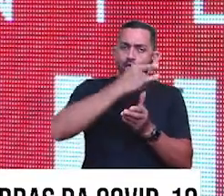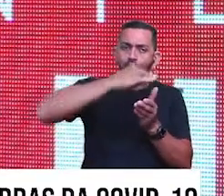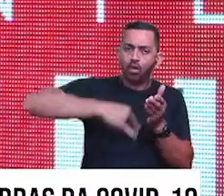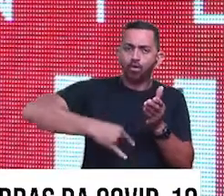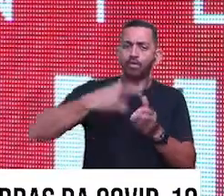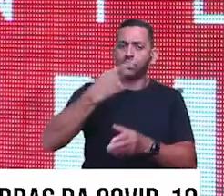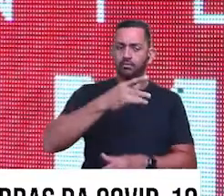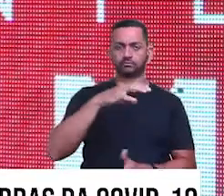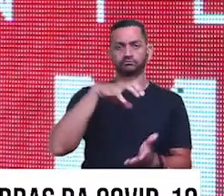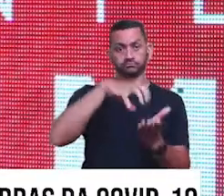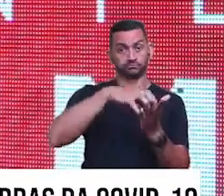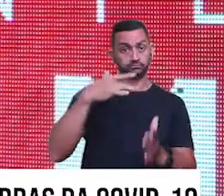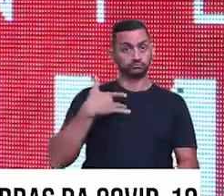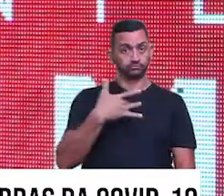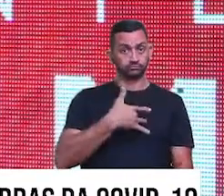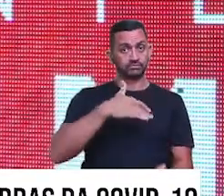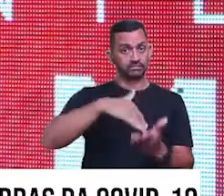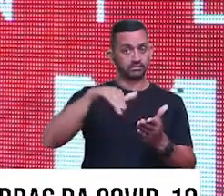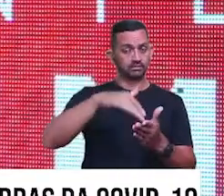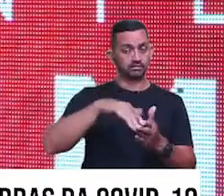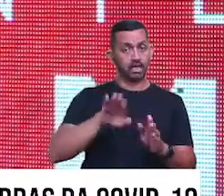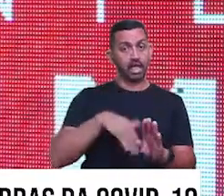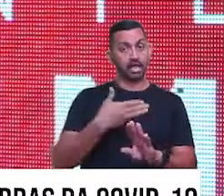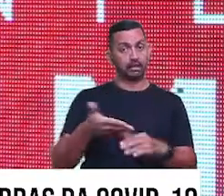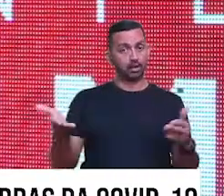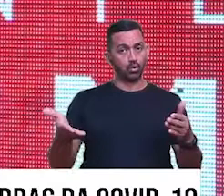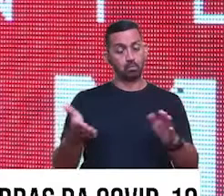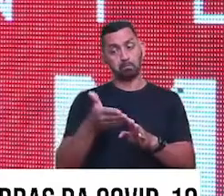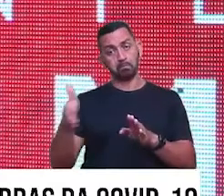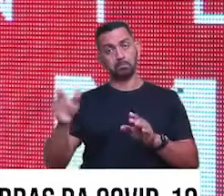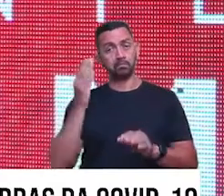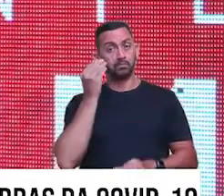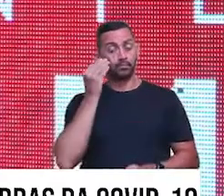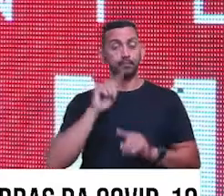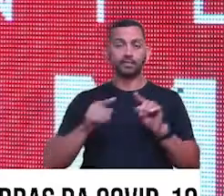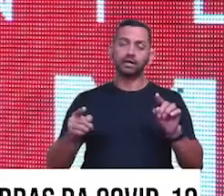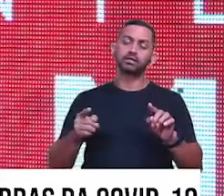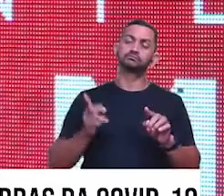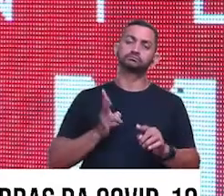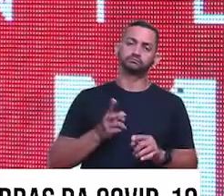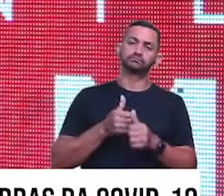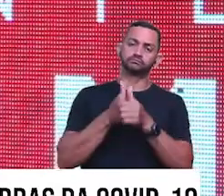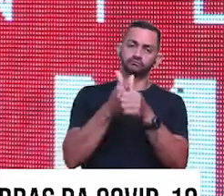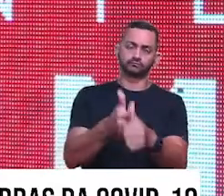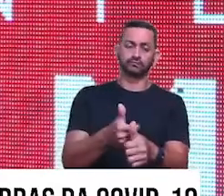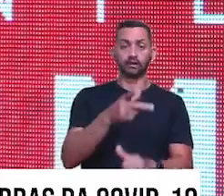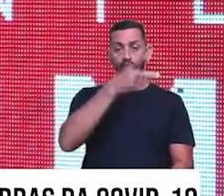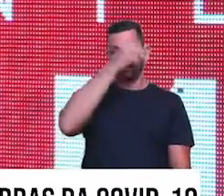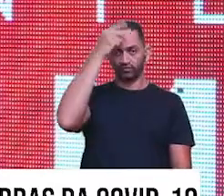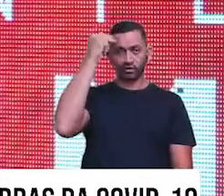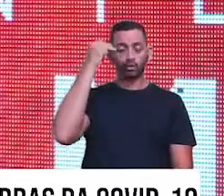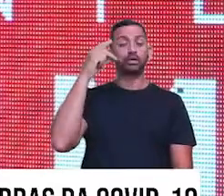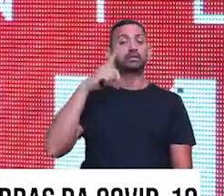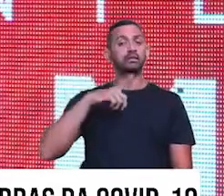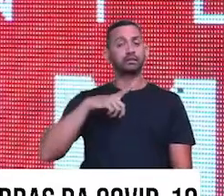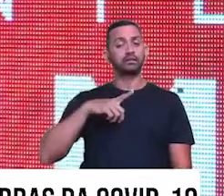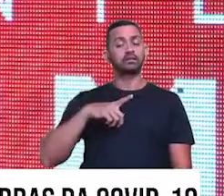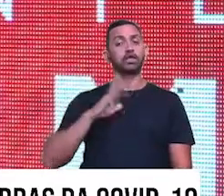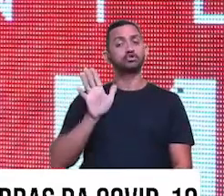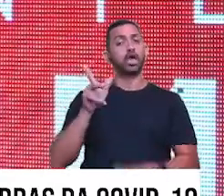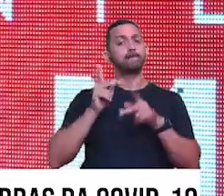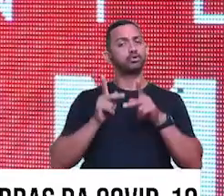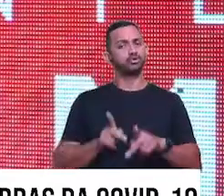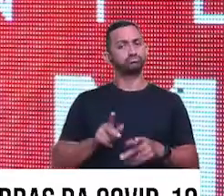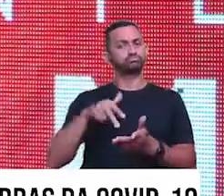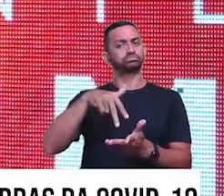na Secretaria de Saúde de Imperatriz, pelo menos até esse momento, só se tiver depois. E aí a gente segue acompanhando, a Prefeitura também